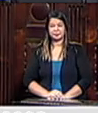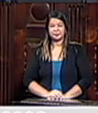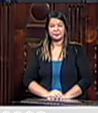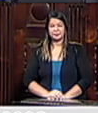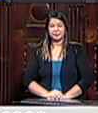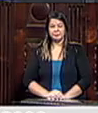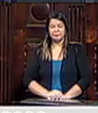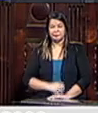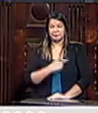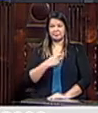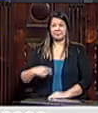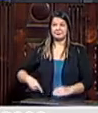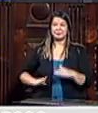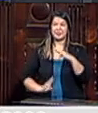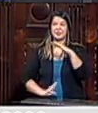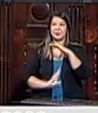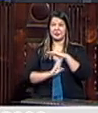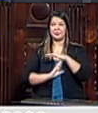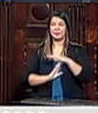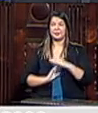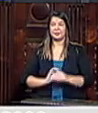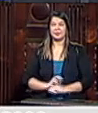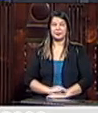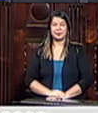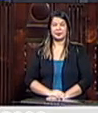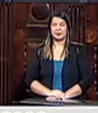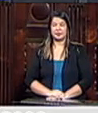A presidência suspende a sessão